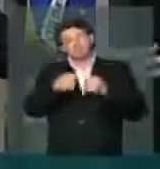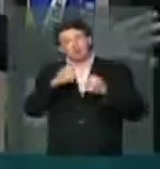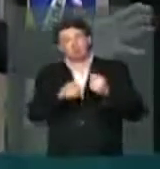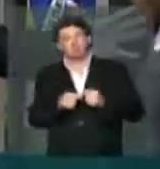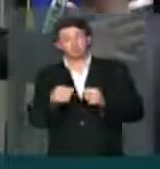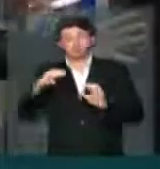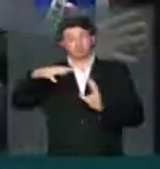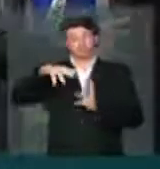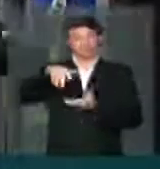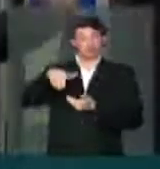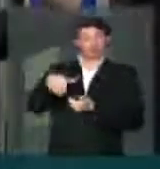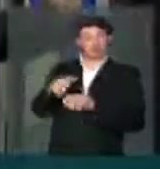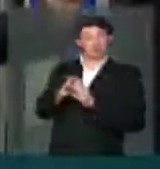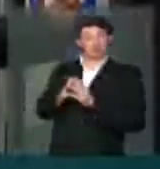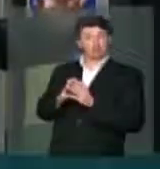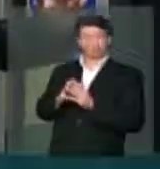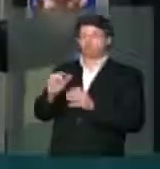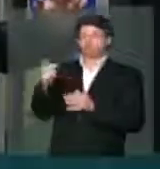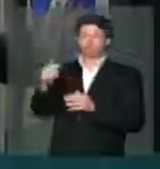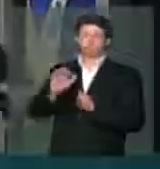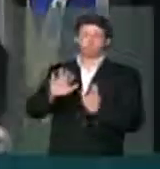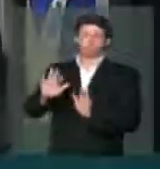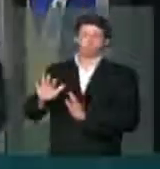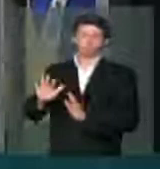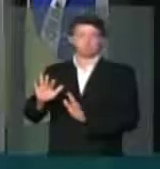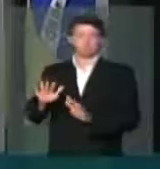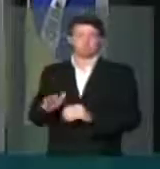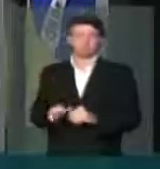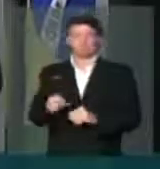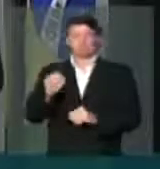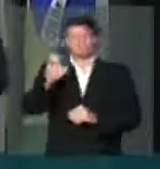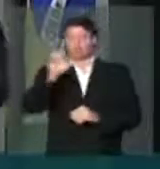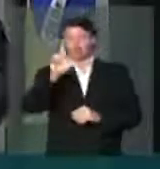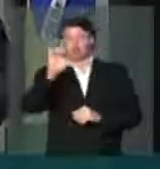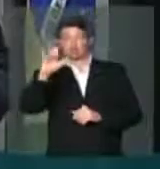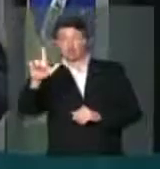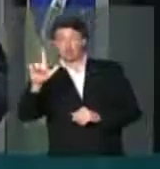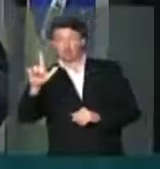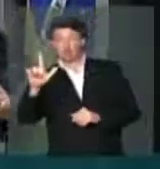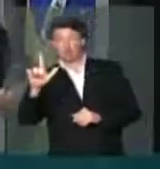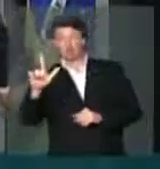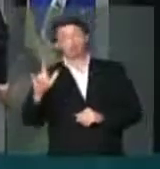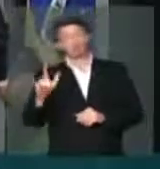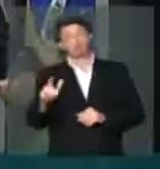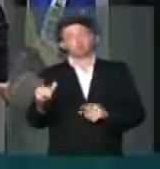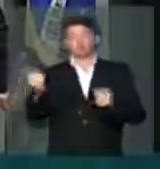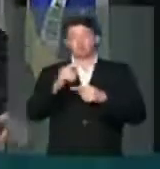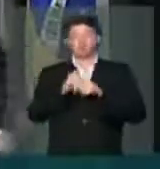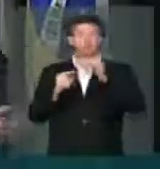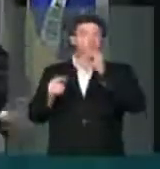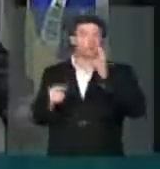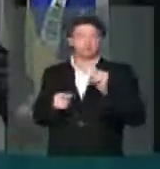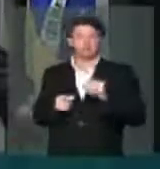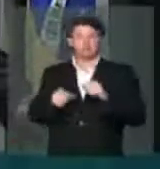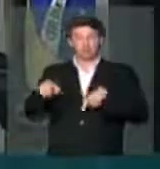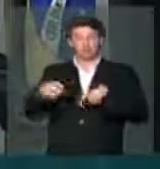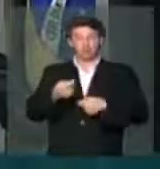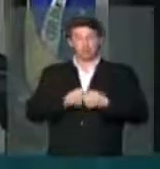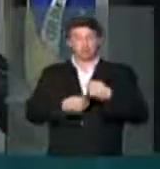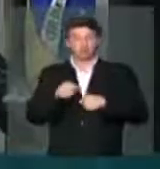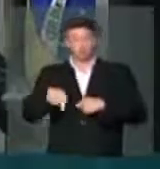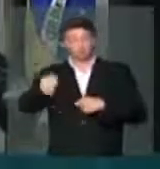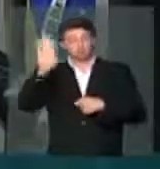A internacional? Essa não existe. A setorial, ao contrário. Por exemplo, o